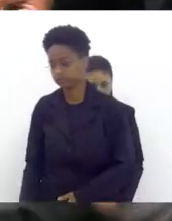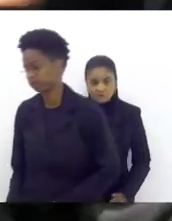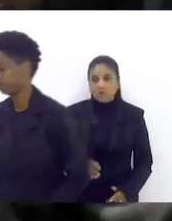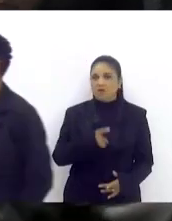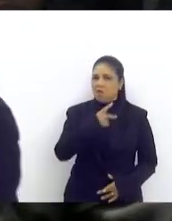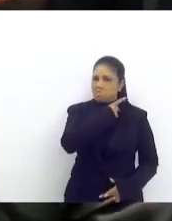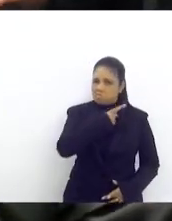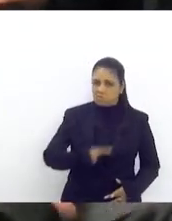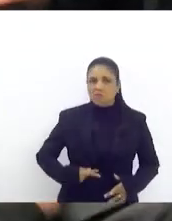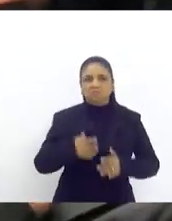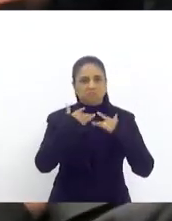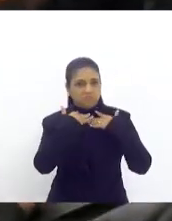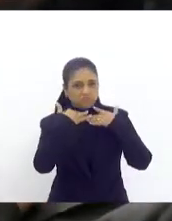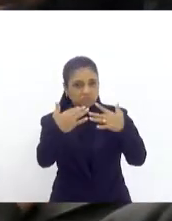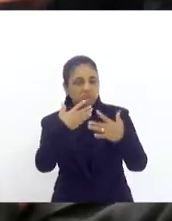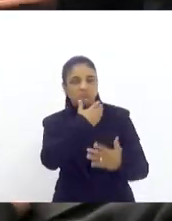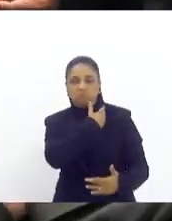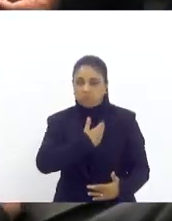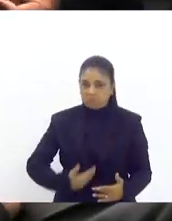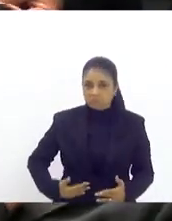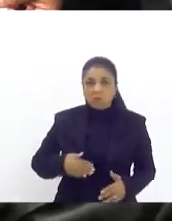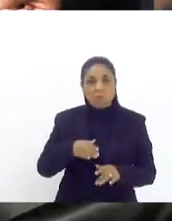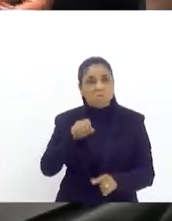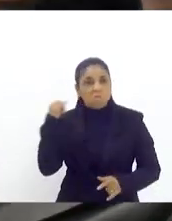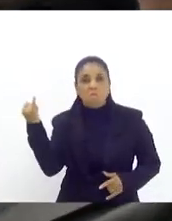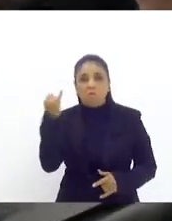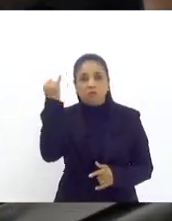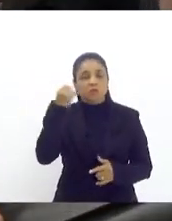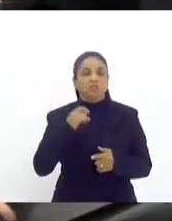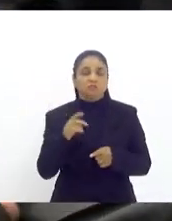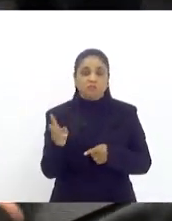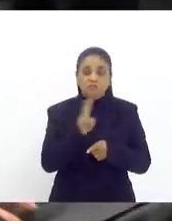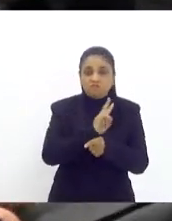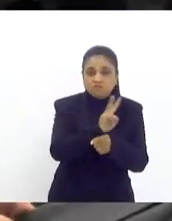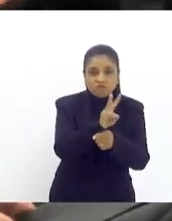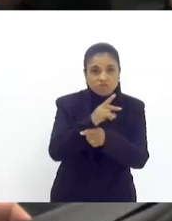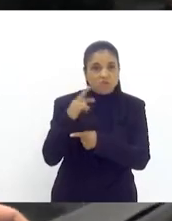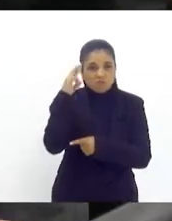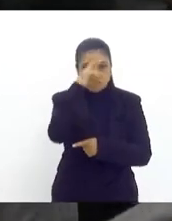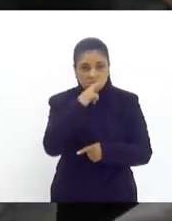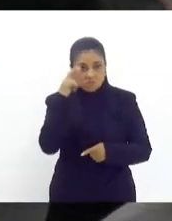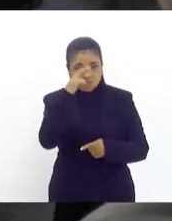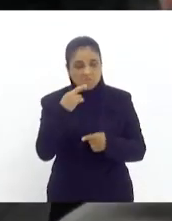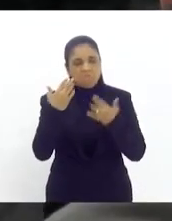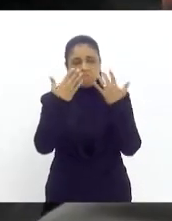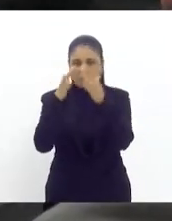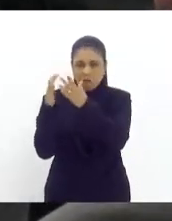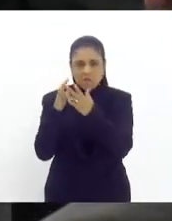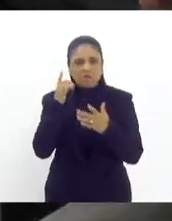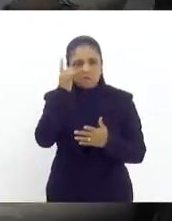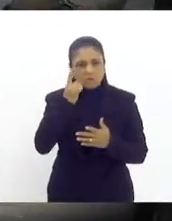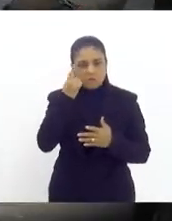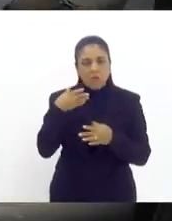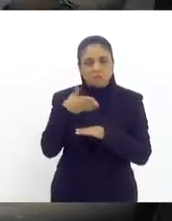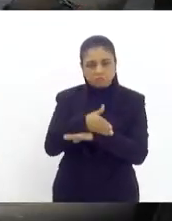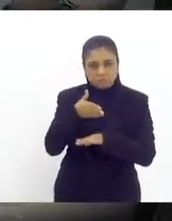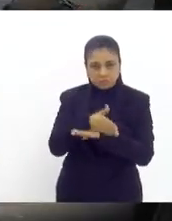de suma importância e que nós vamos desencadear operações fiscalizações Muito obrigado Parabéns os deputados que participaram